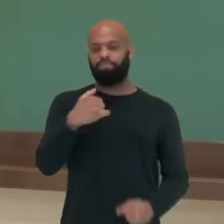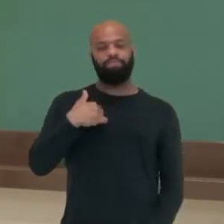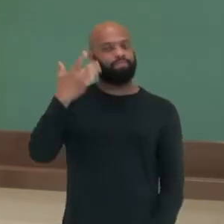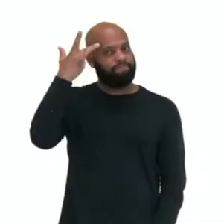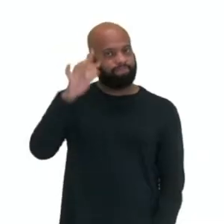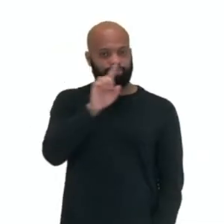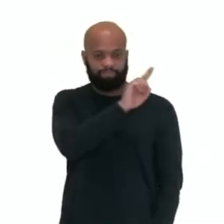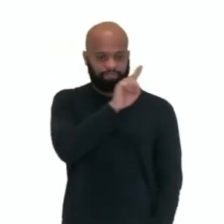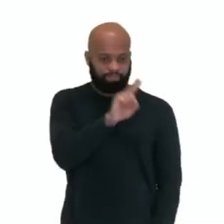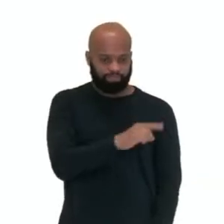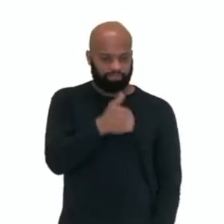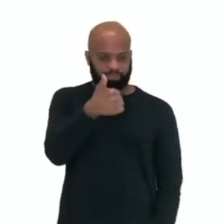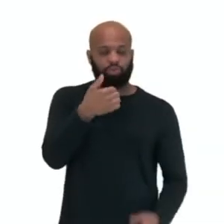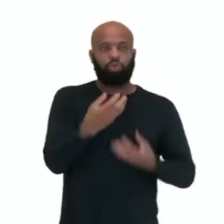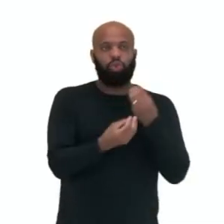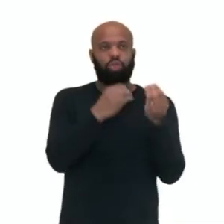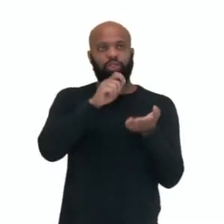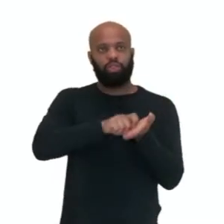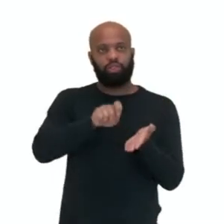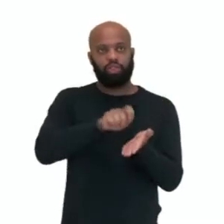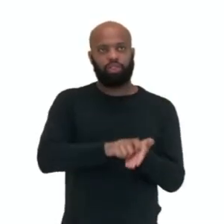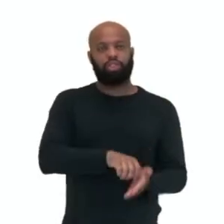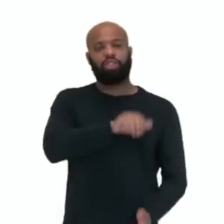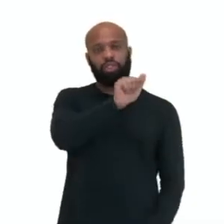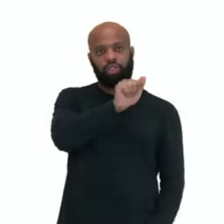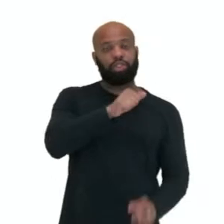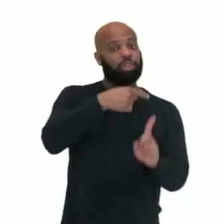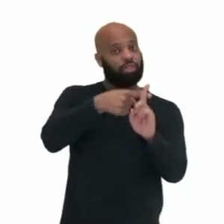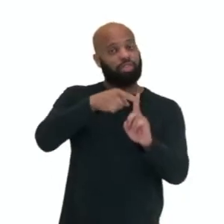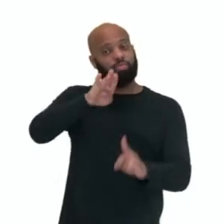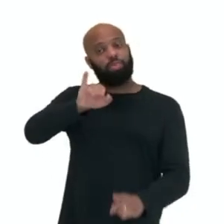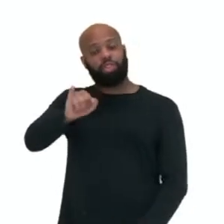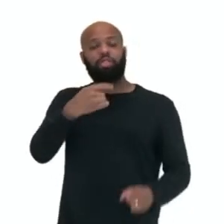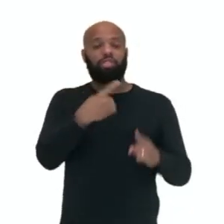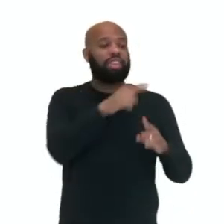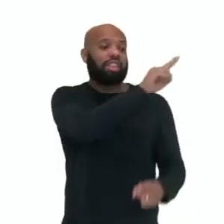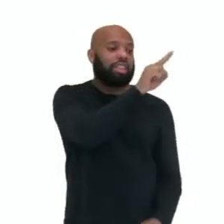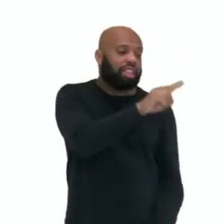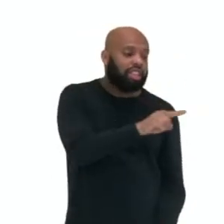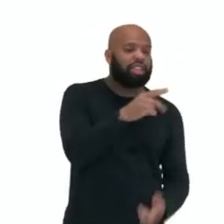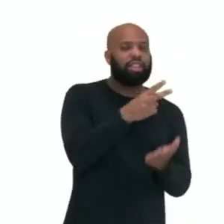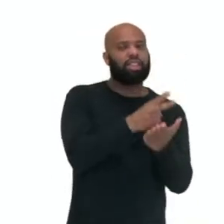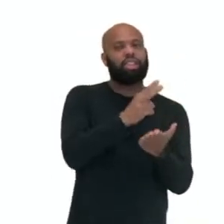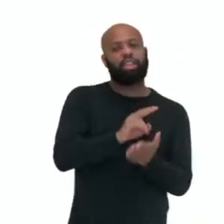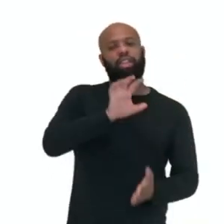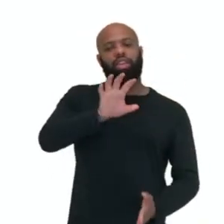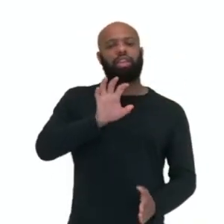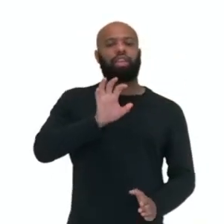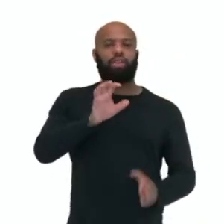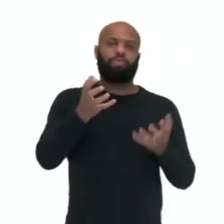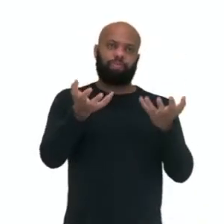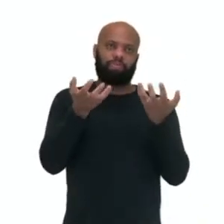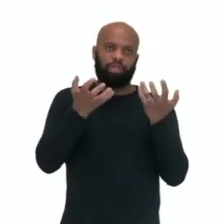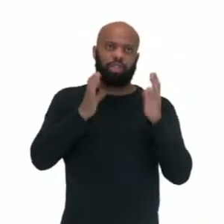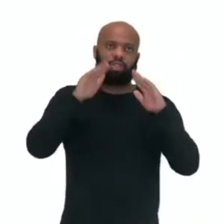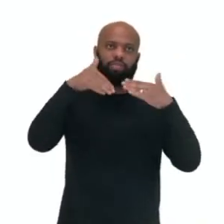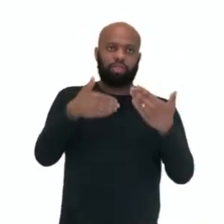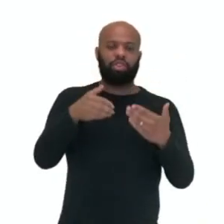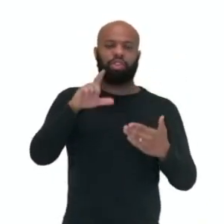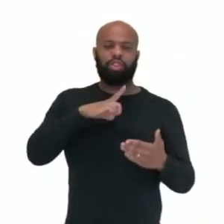o Z1, como é que eu vou escrever ele? A mais BI. Esse nós estamos procurando. Tal que o